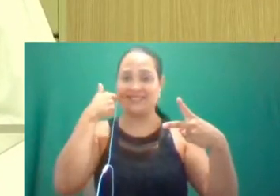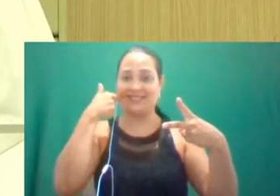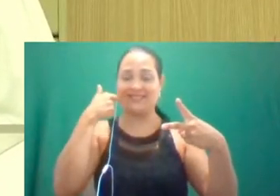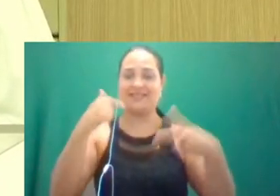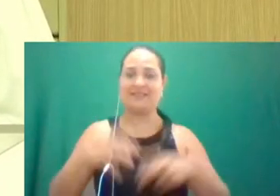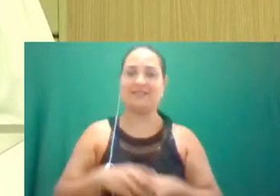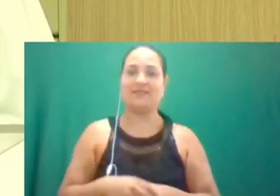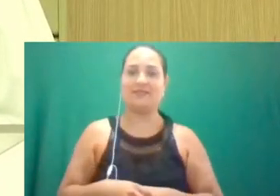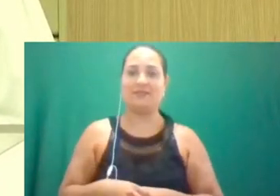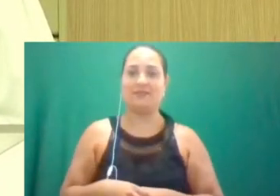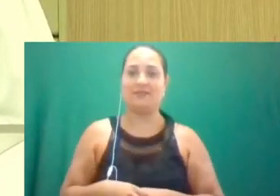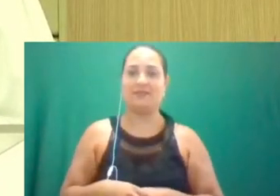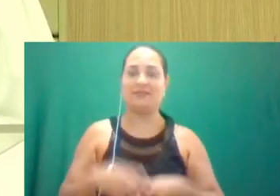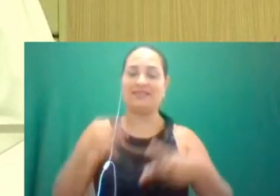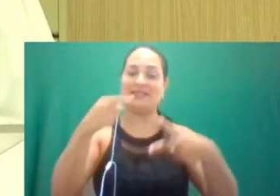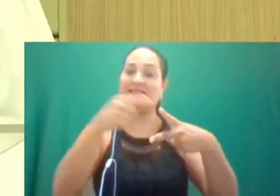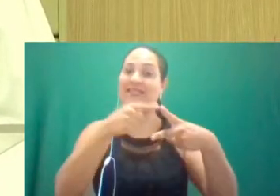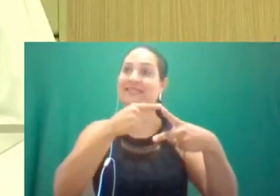forma coletiva.